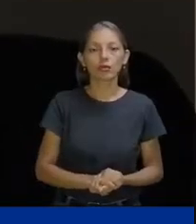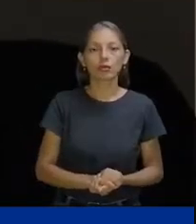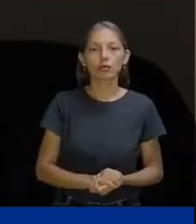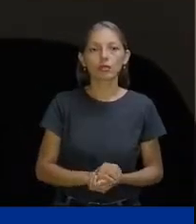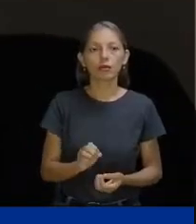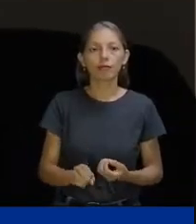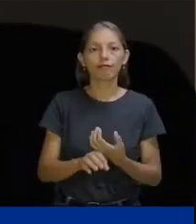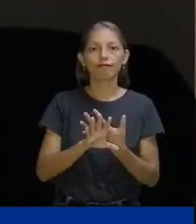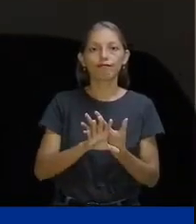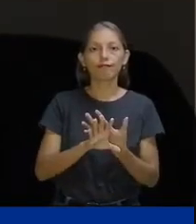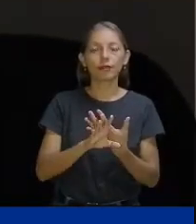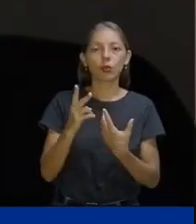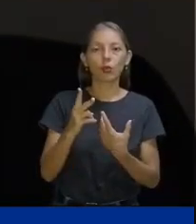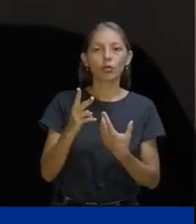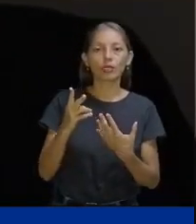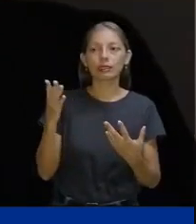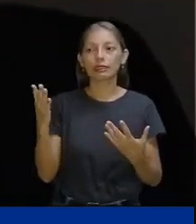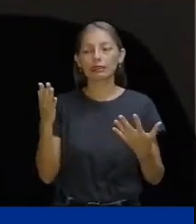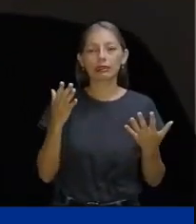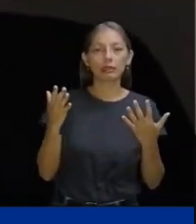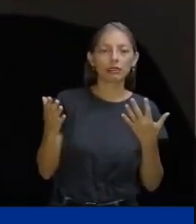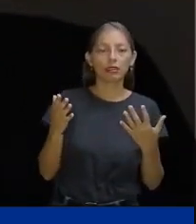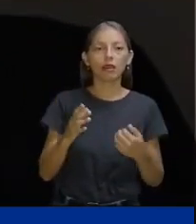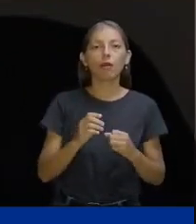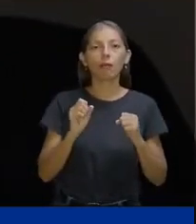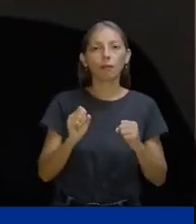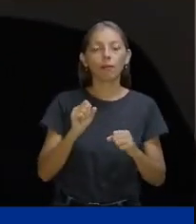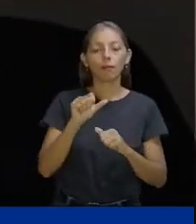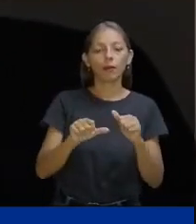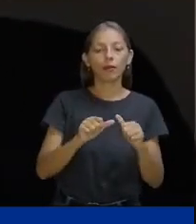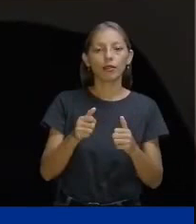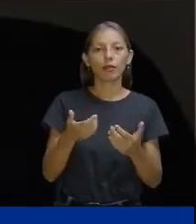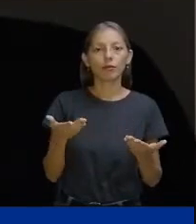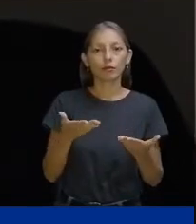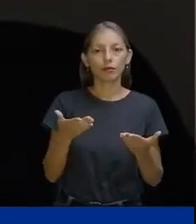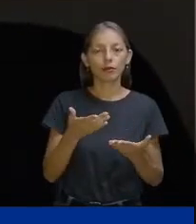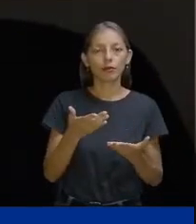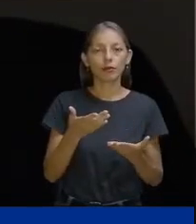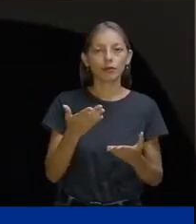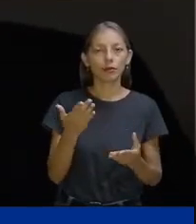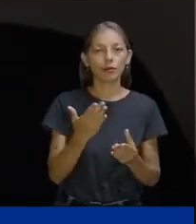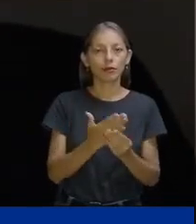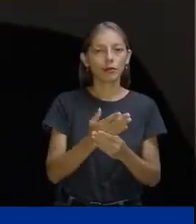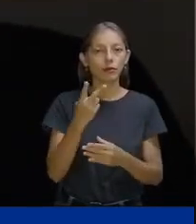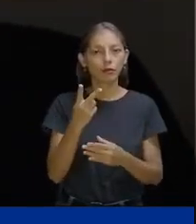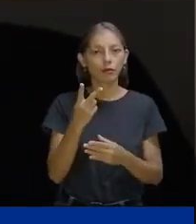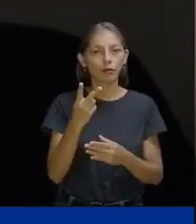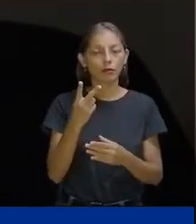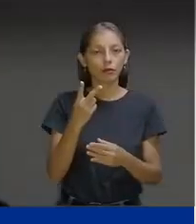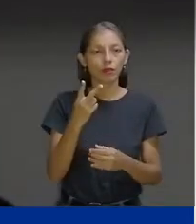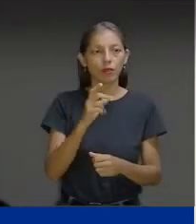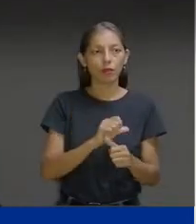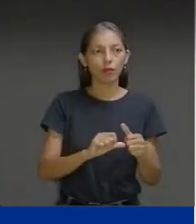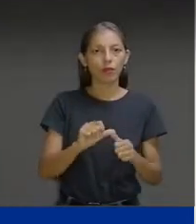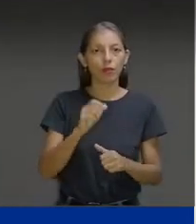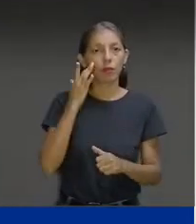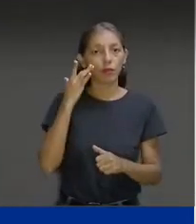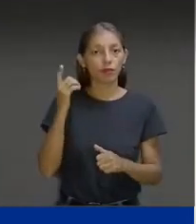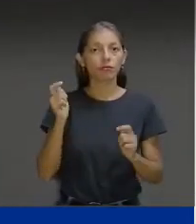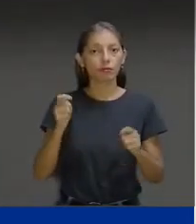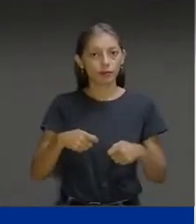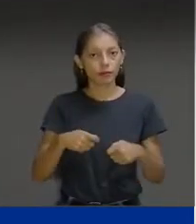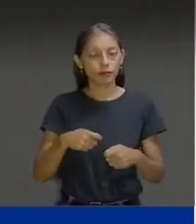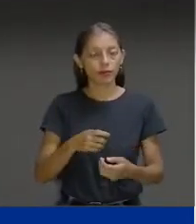algum óbice de nós transferirmos, desembargador Carmo, para a data de amanhã estes dois processos, pode ser? Nenhuma